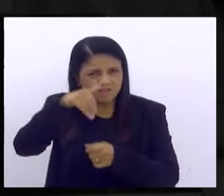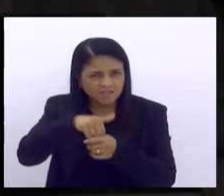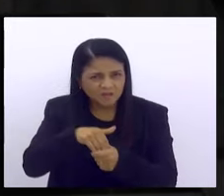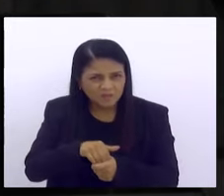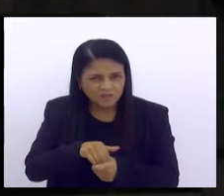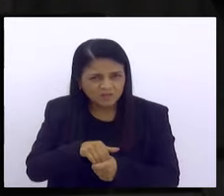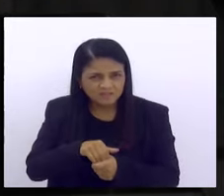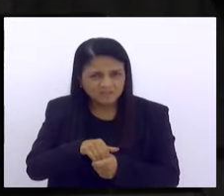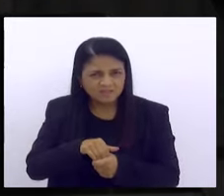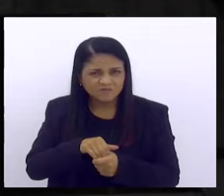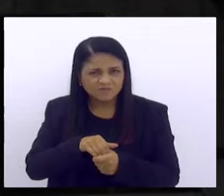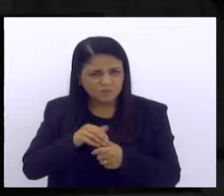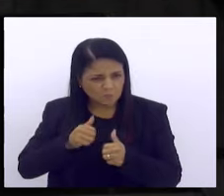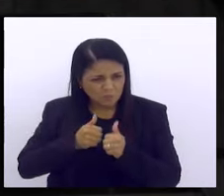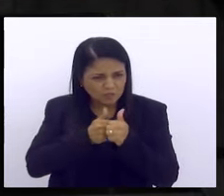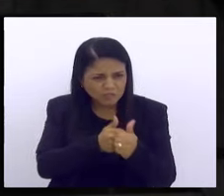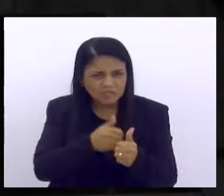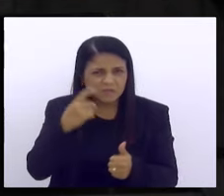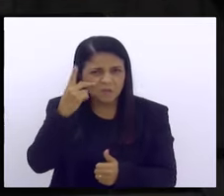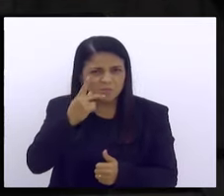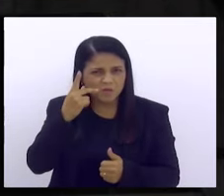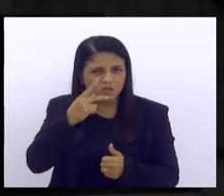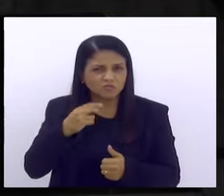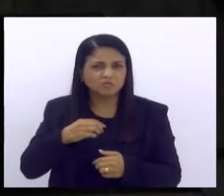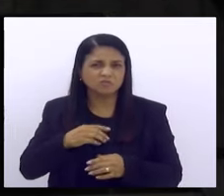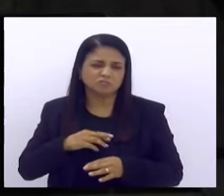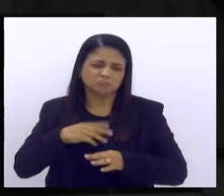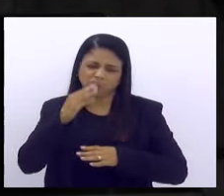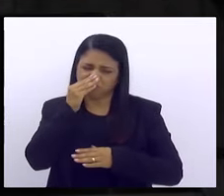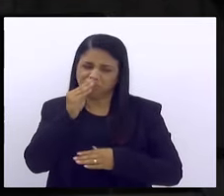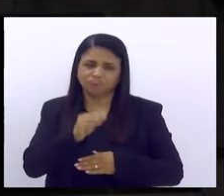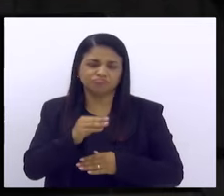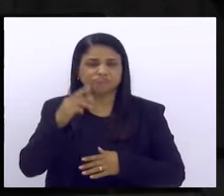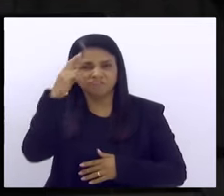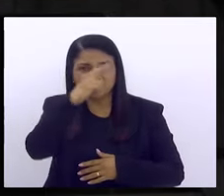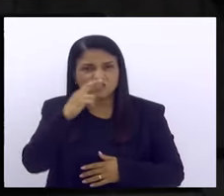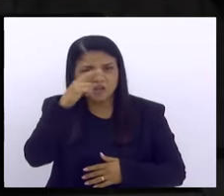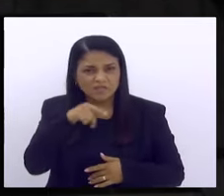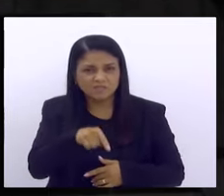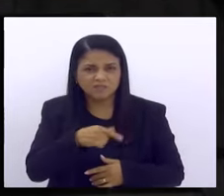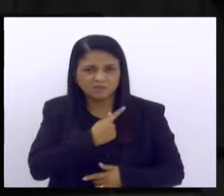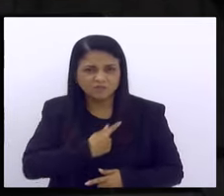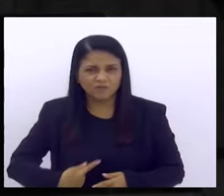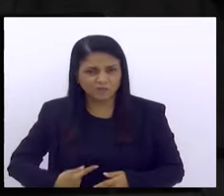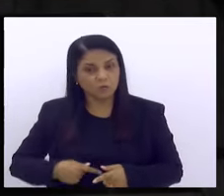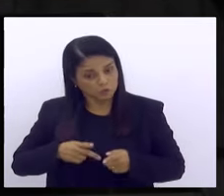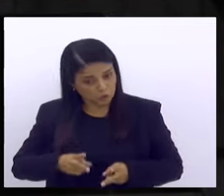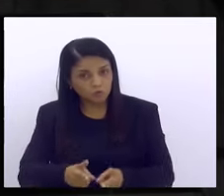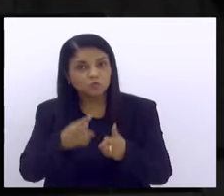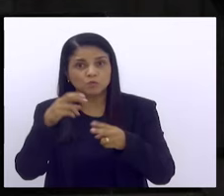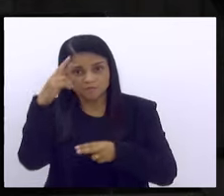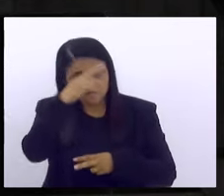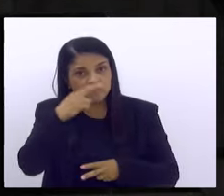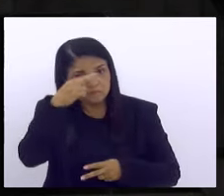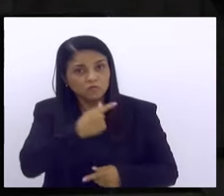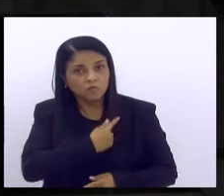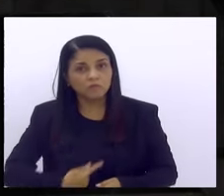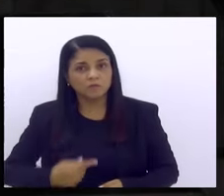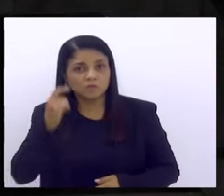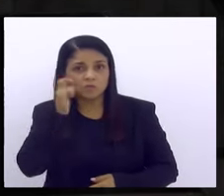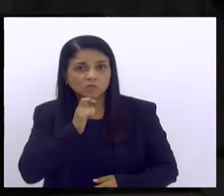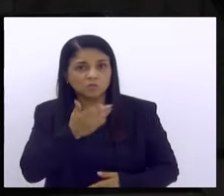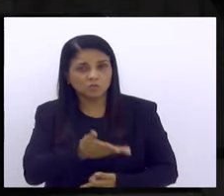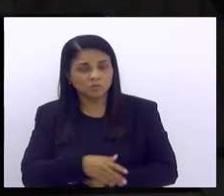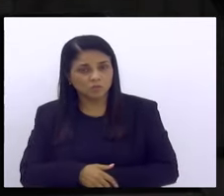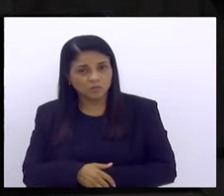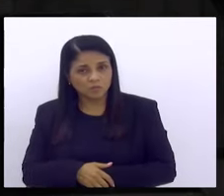Se fosse perseguição política, nós não estaríamos fiscalizando o governador Cláudio Castro, como nós fiscalizamos. Como